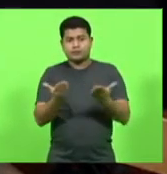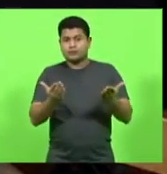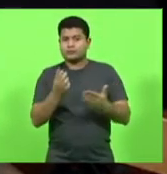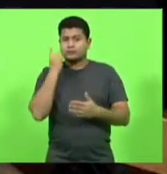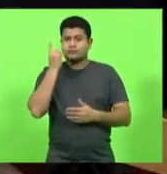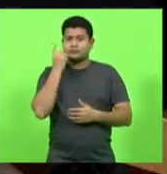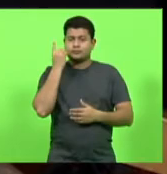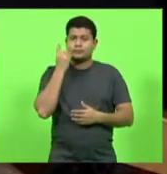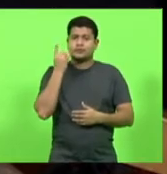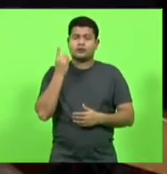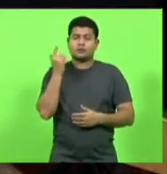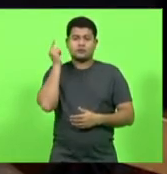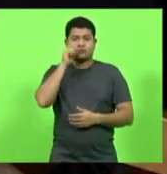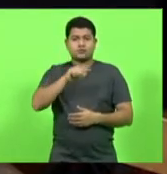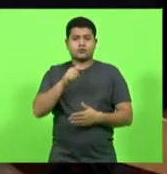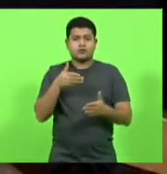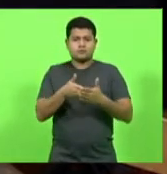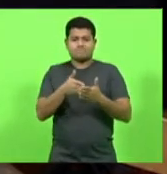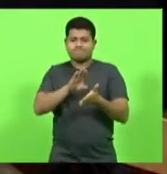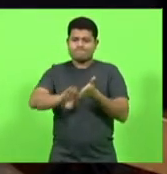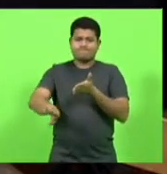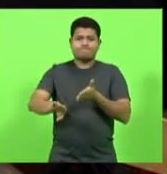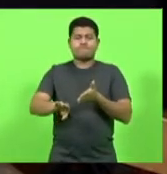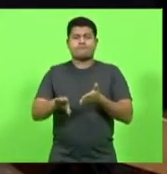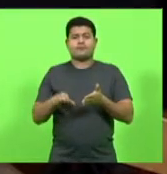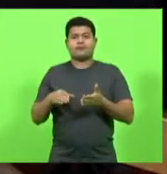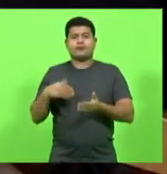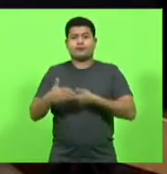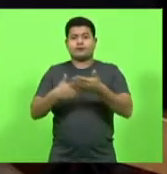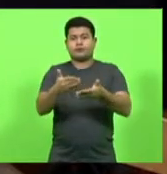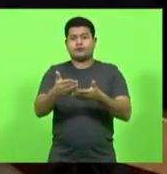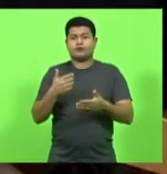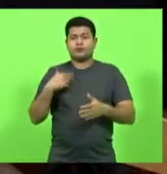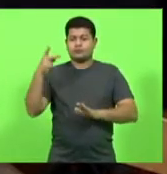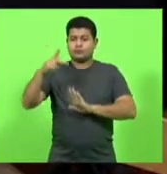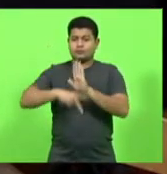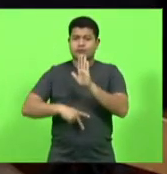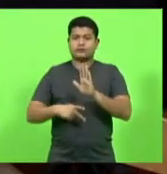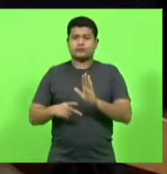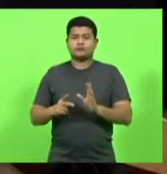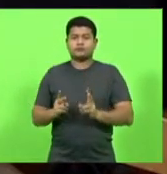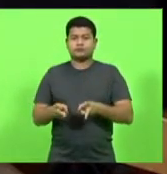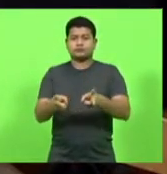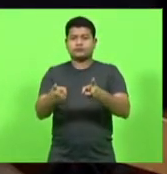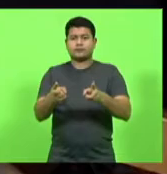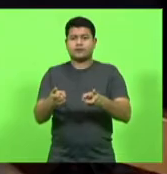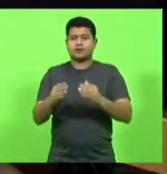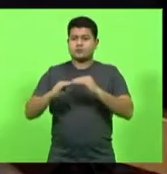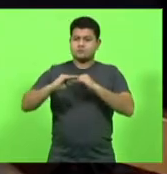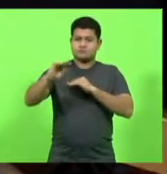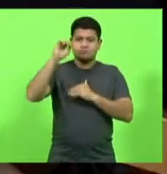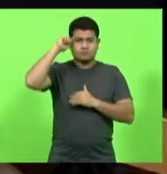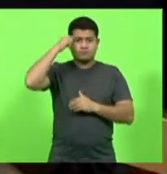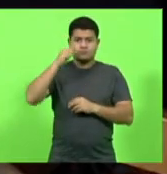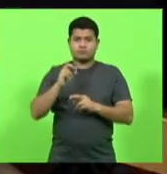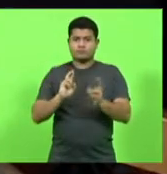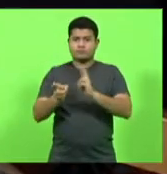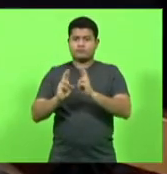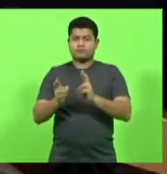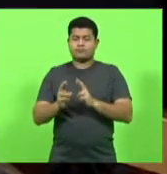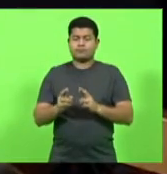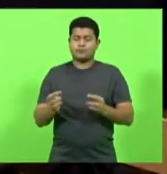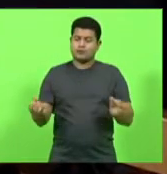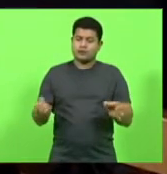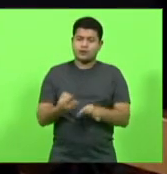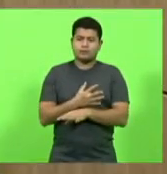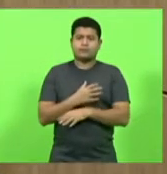para derrubarmos o veto e que nos próximos dias esse projeto dê sequência com a pavimentação dessas rodovias. Era isso,